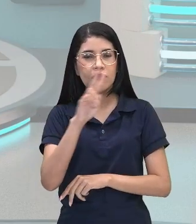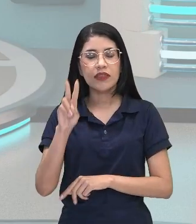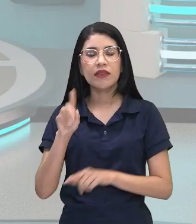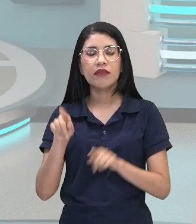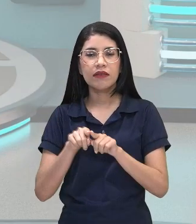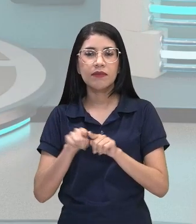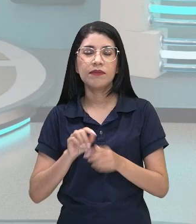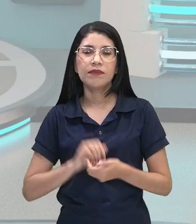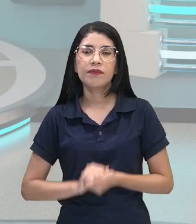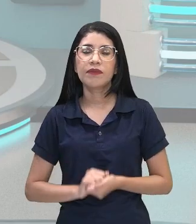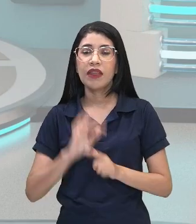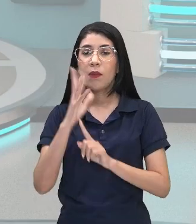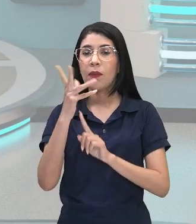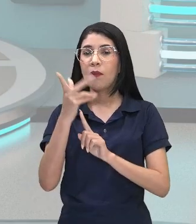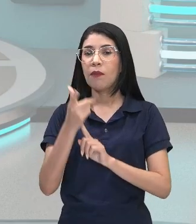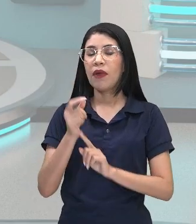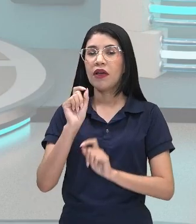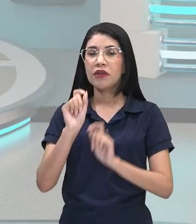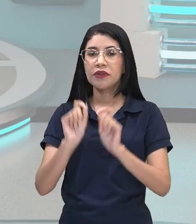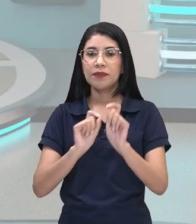arte,